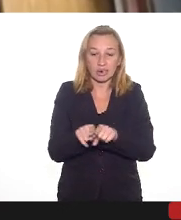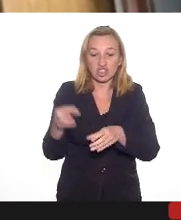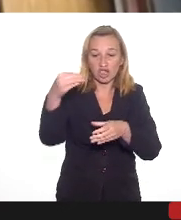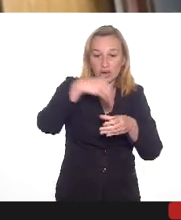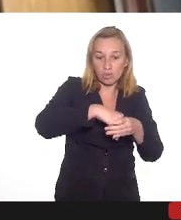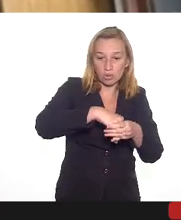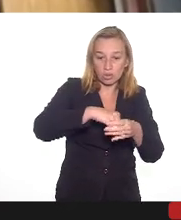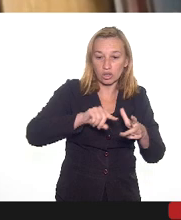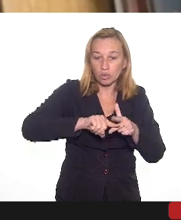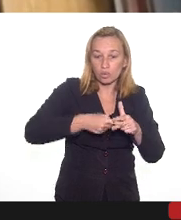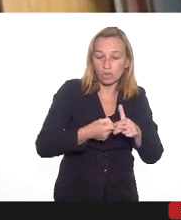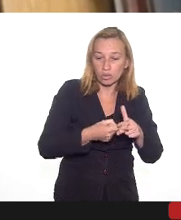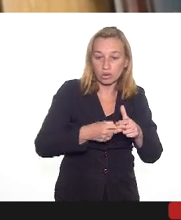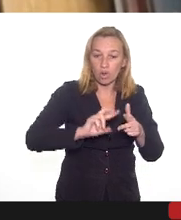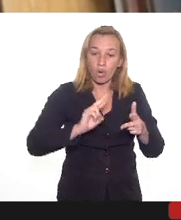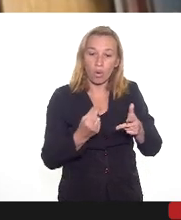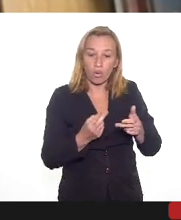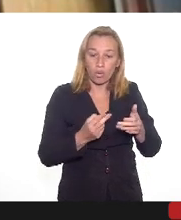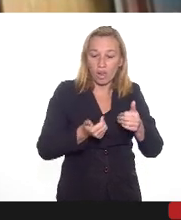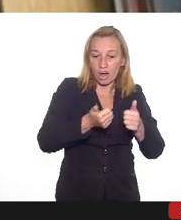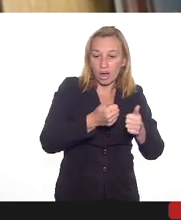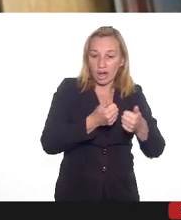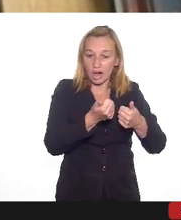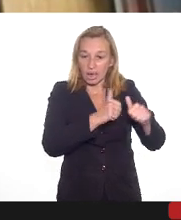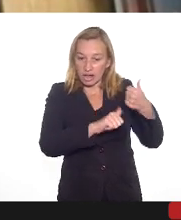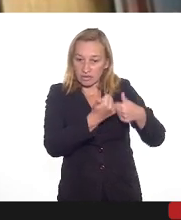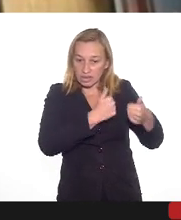o reajuste ou a revisão anual. Tá?